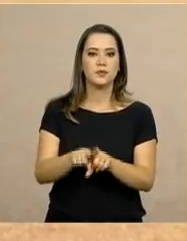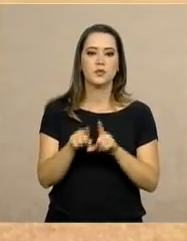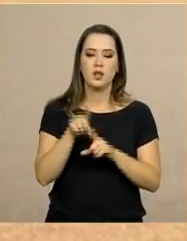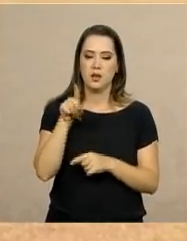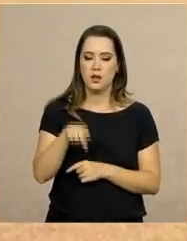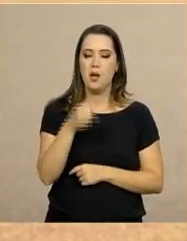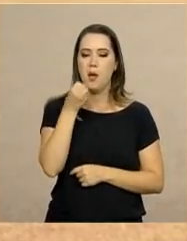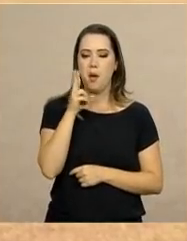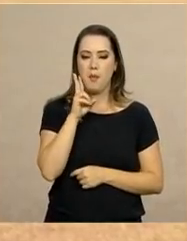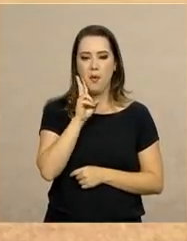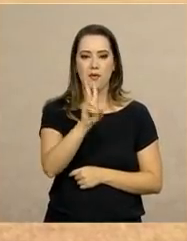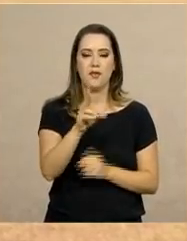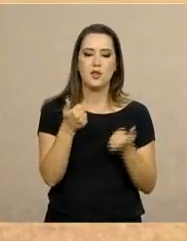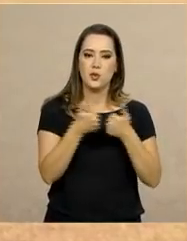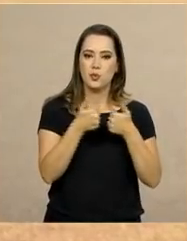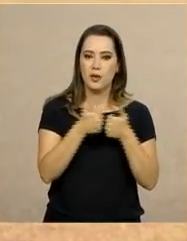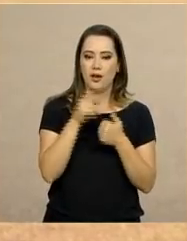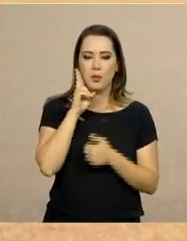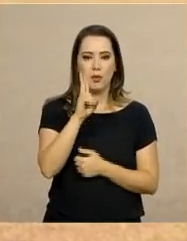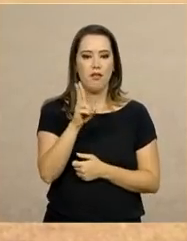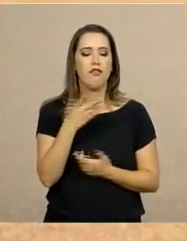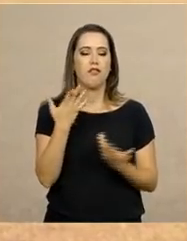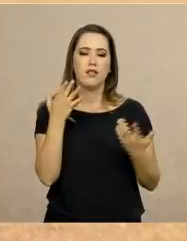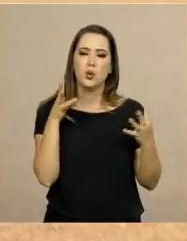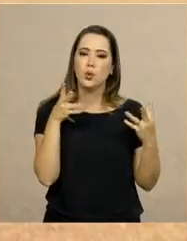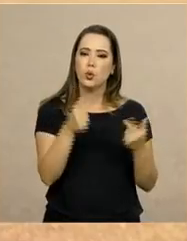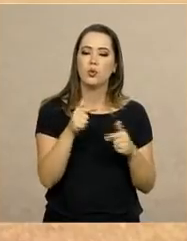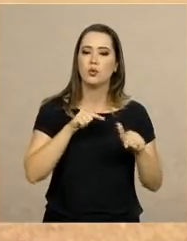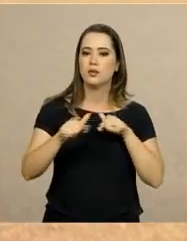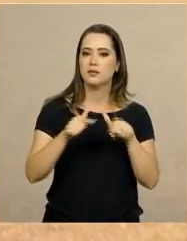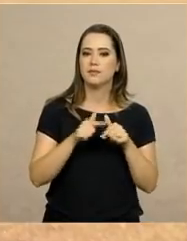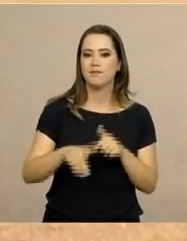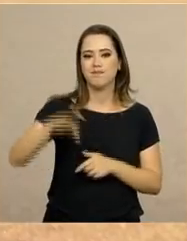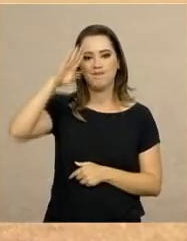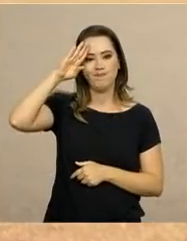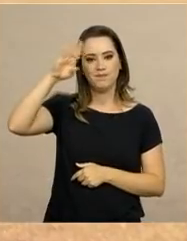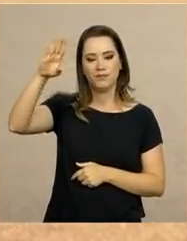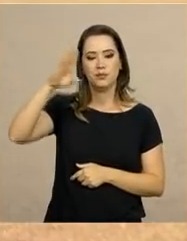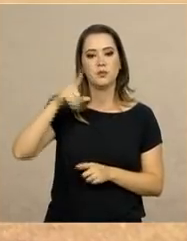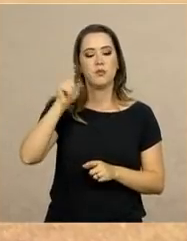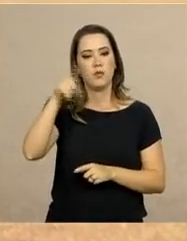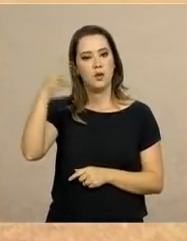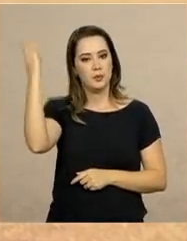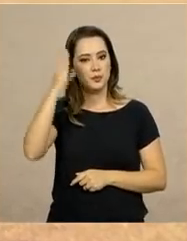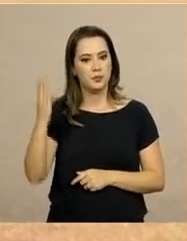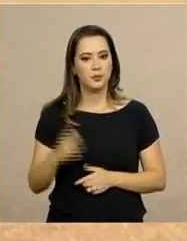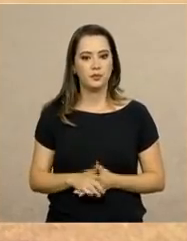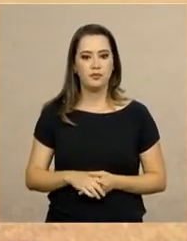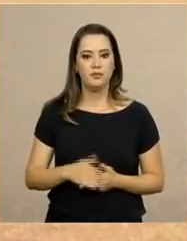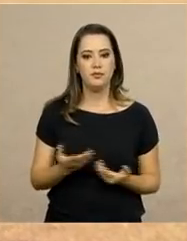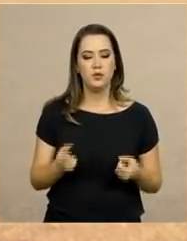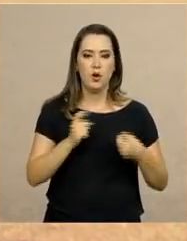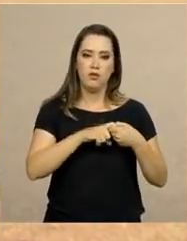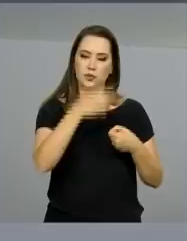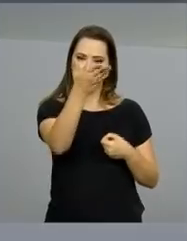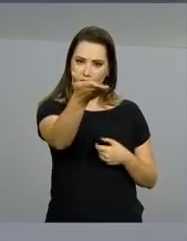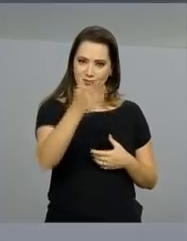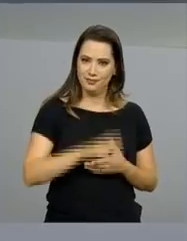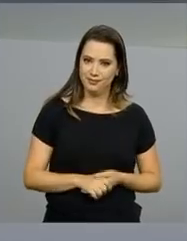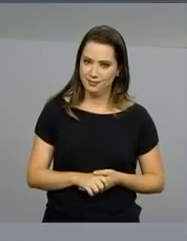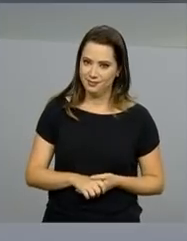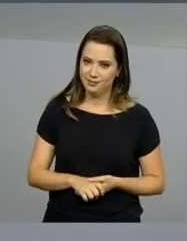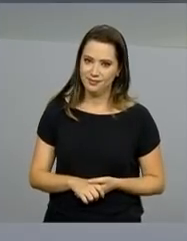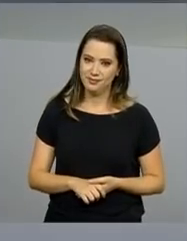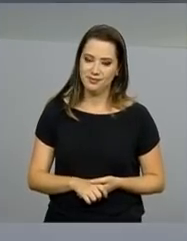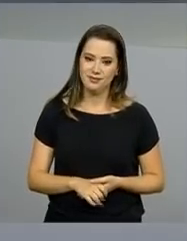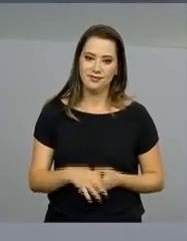a pena conferir para conhecer um pouco melhor sobre o trabalho das Forças Armadas Brasileiras. Alessandra, eu volto com você no estúdio.